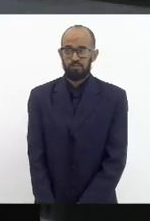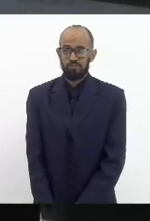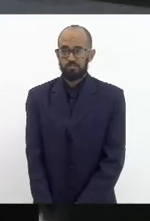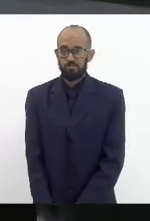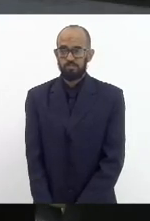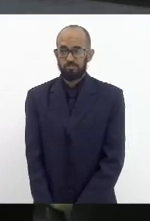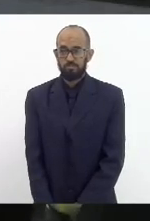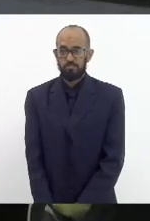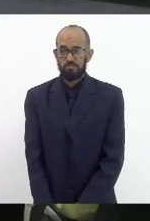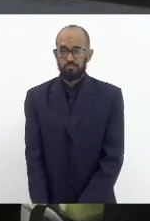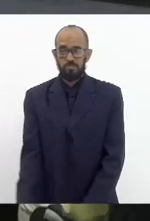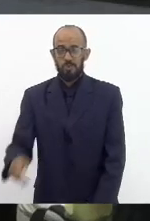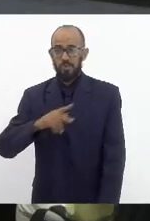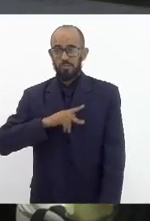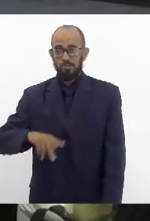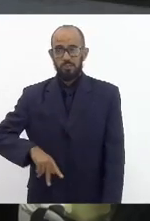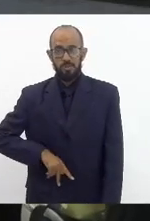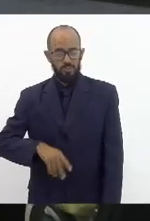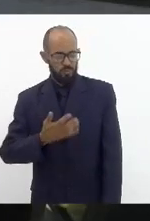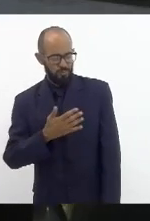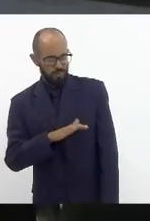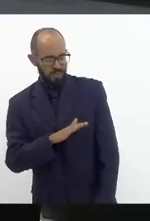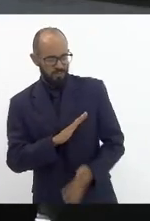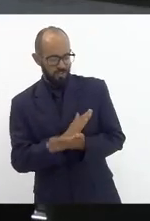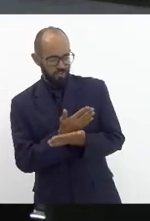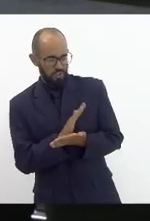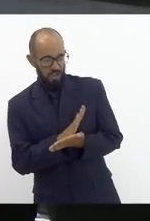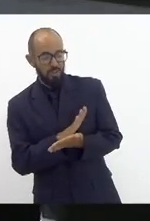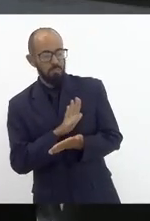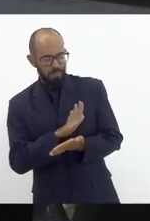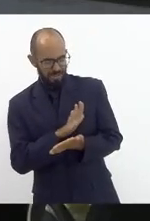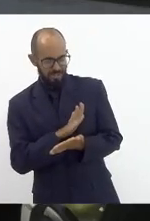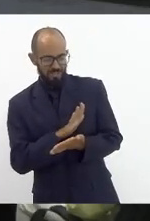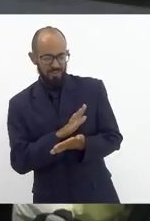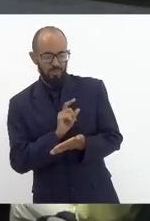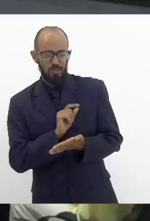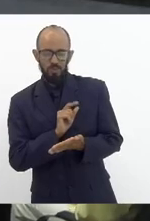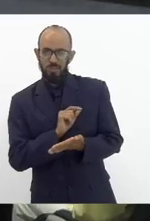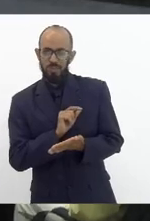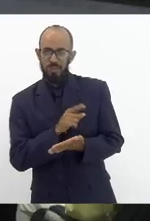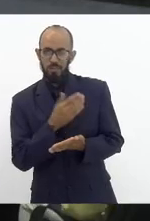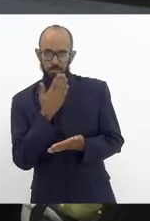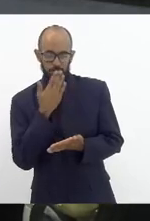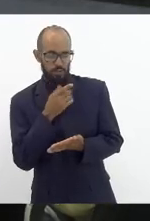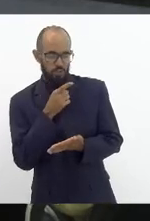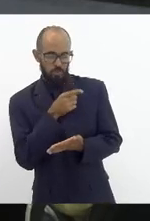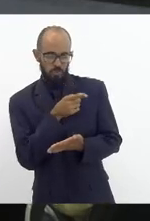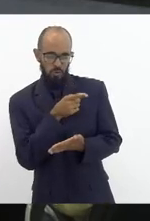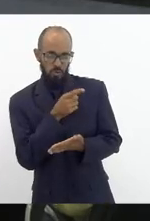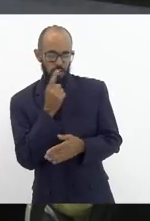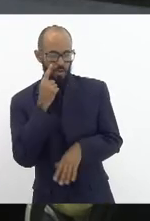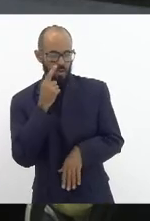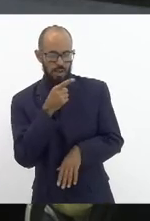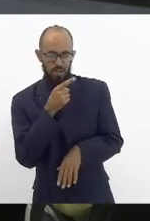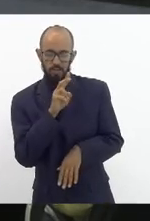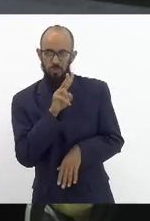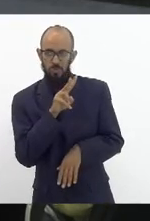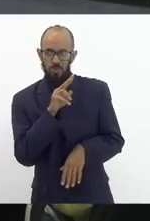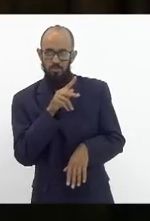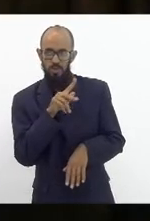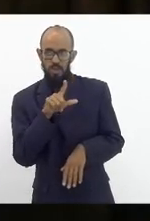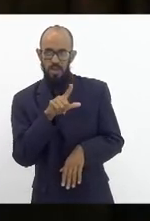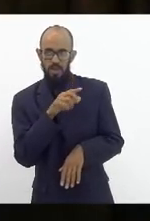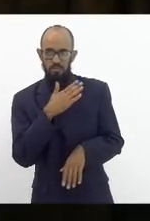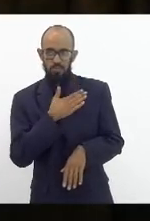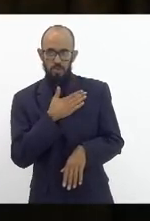Alô. Presidente, sem querer ser antipática e já sendo, eu pedi a Vossa Excelência que olhasse dois projetos meus